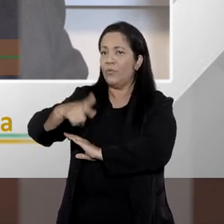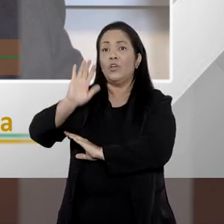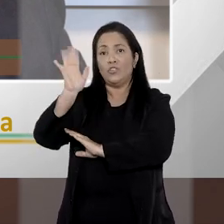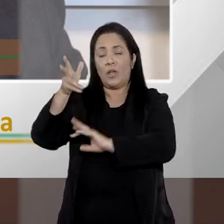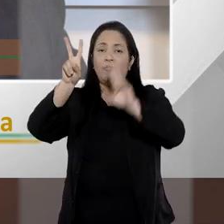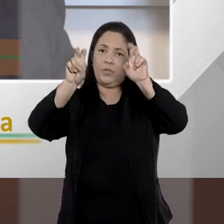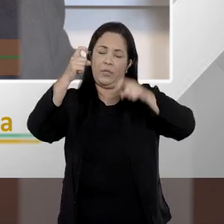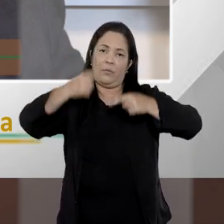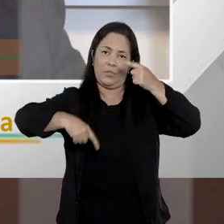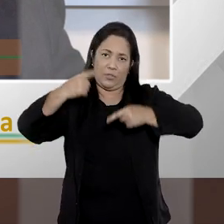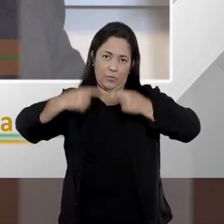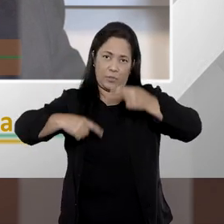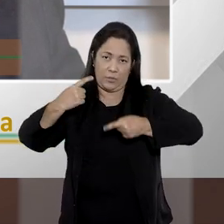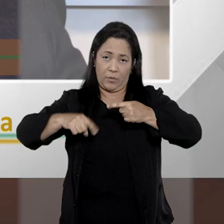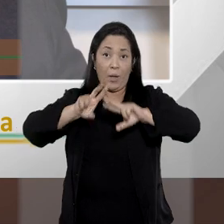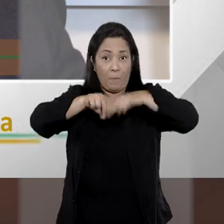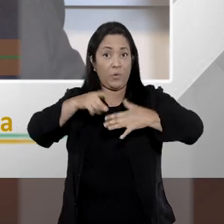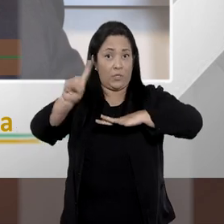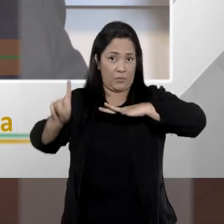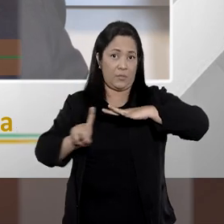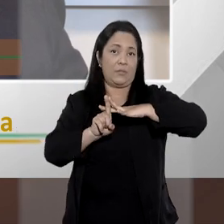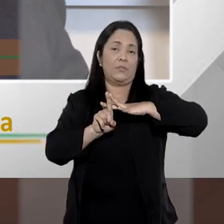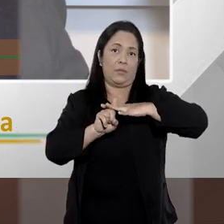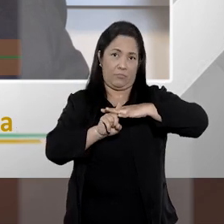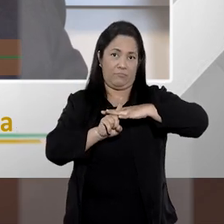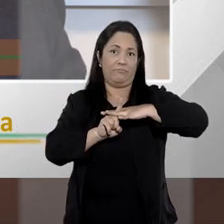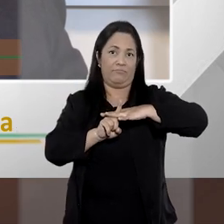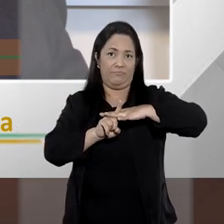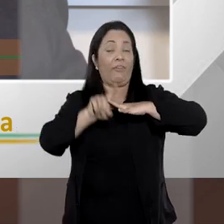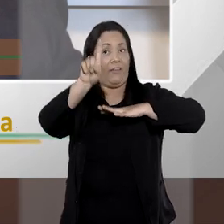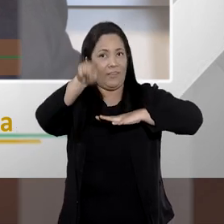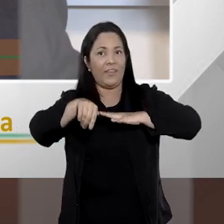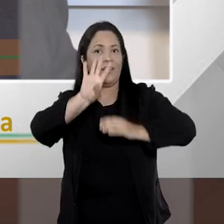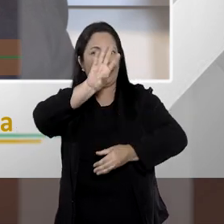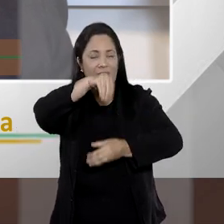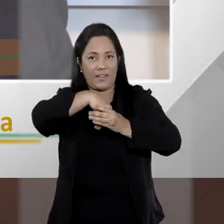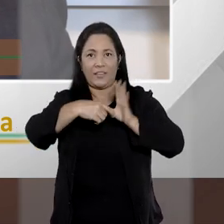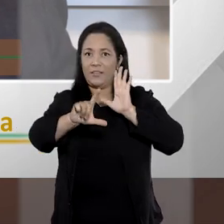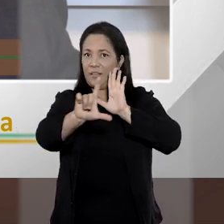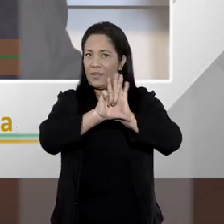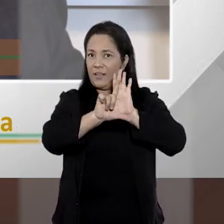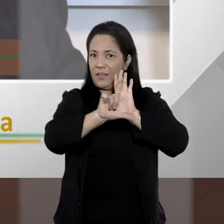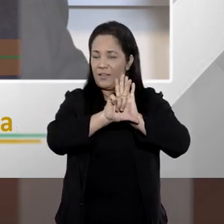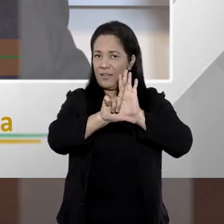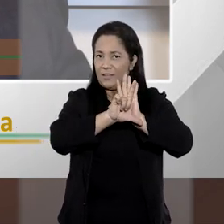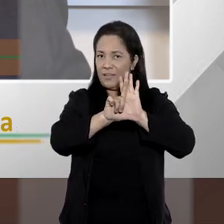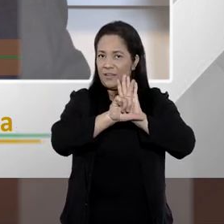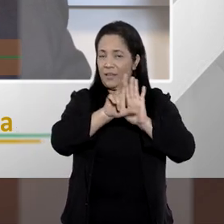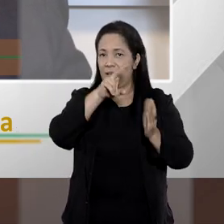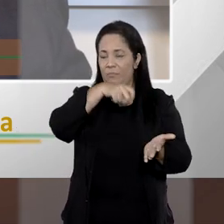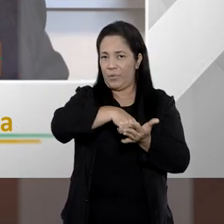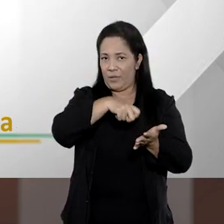aspiração legítima à ressocialização, que, inclusive, é programa legislativo constante da Lei de Execução Penal.